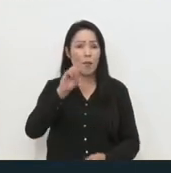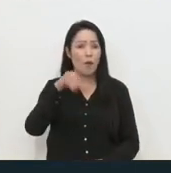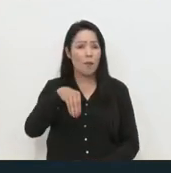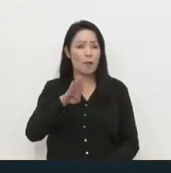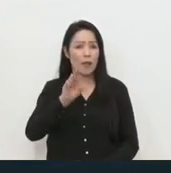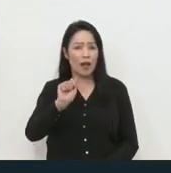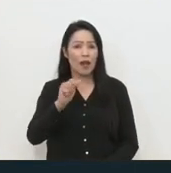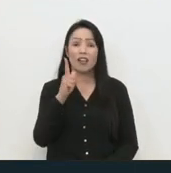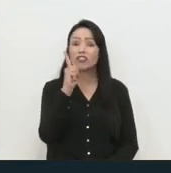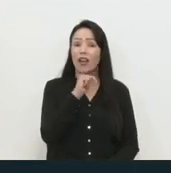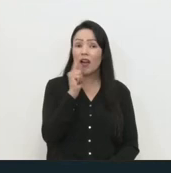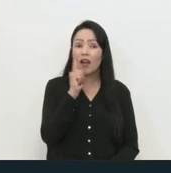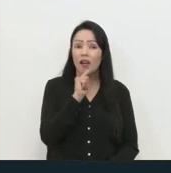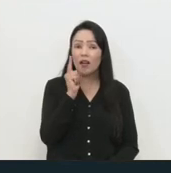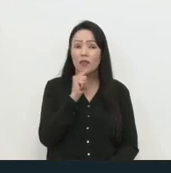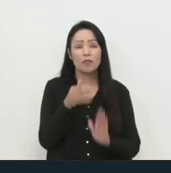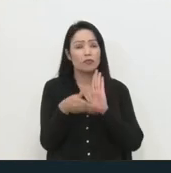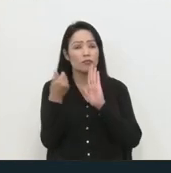de abastecimento